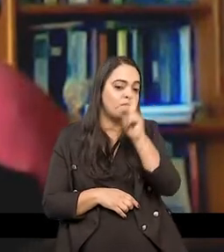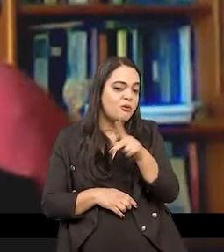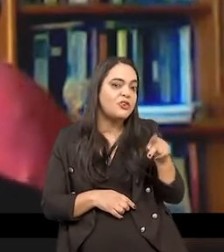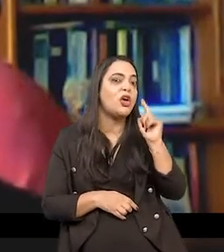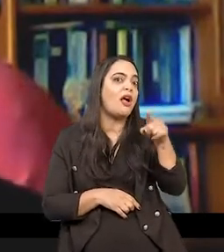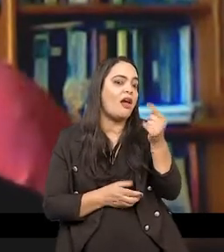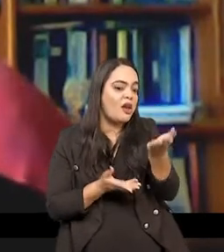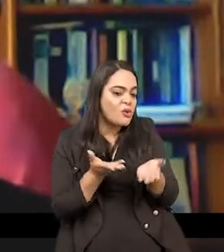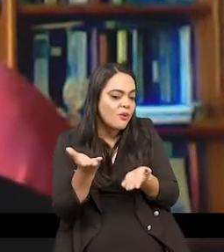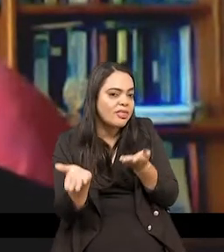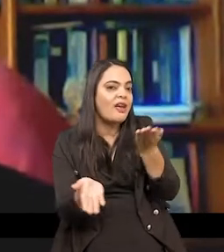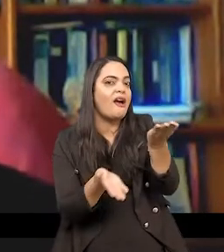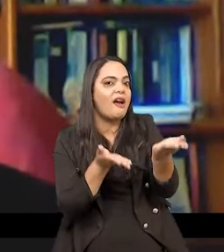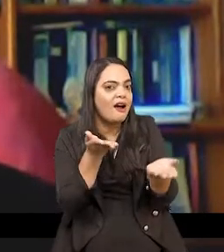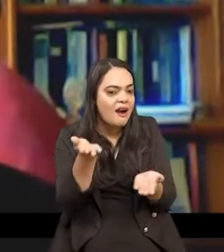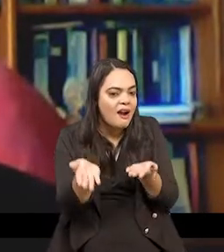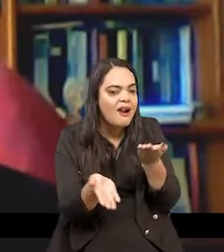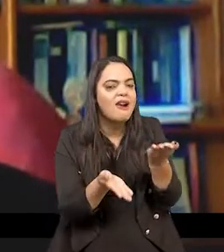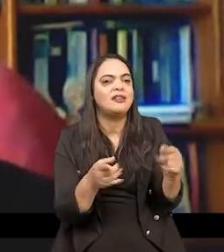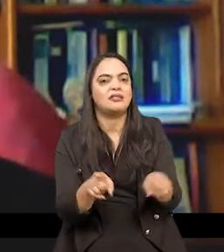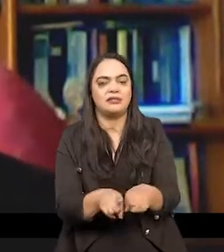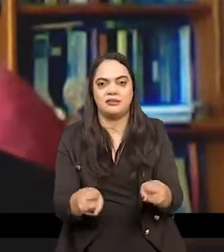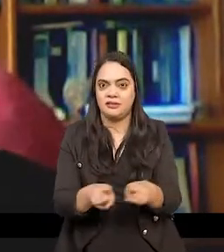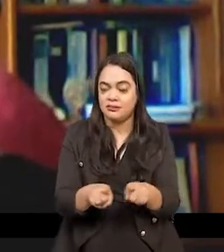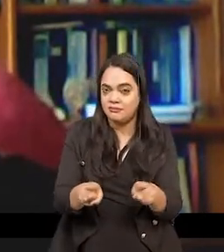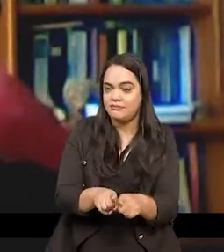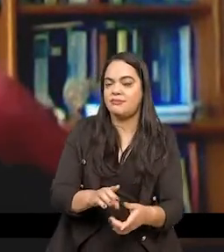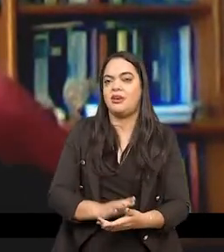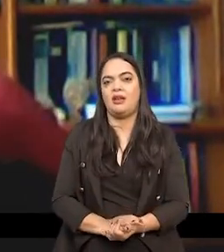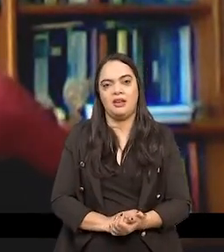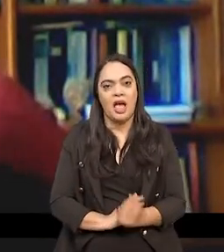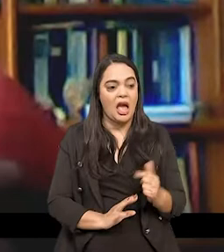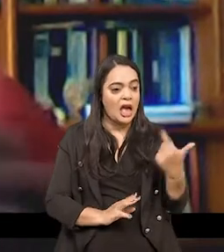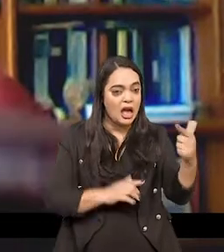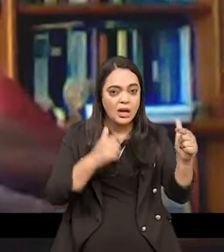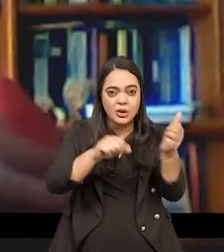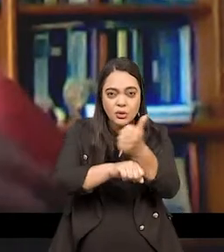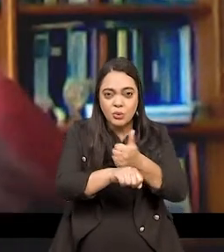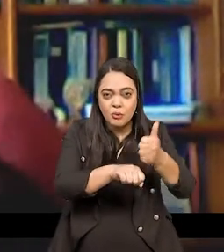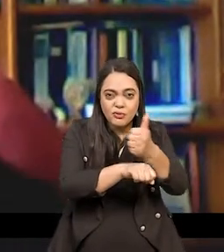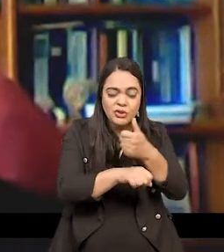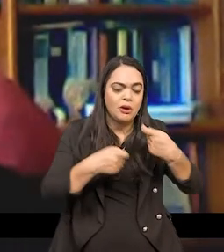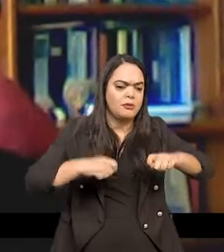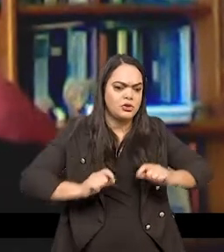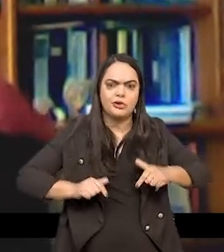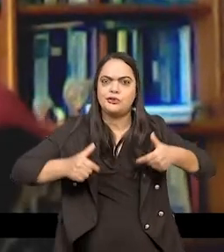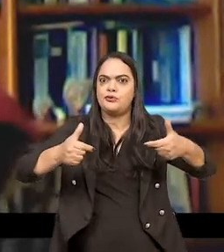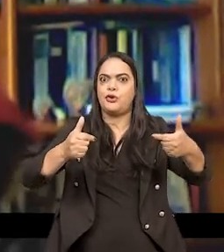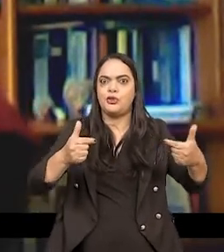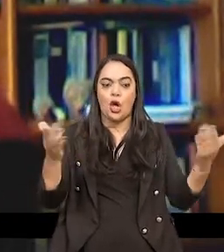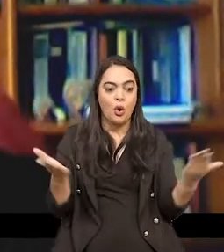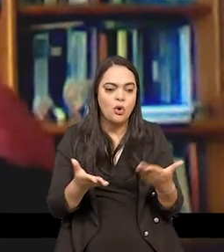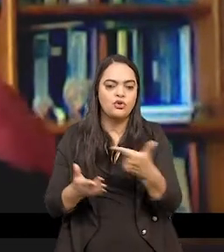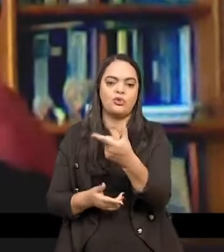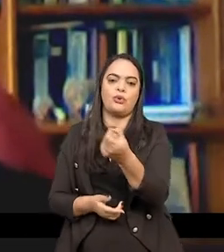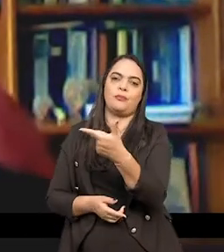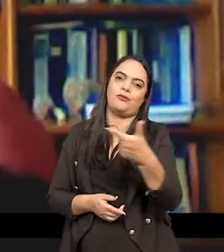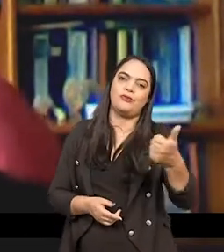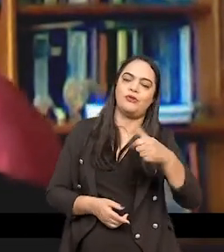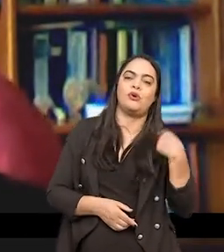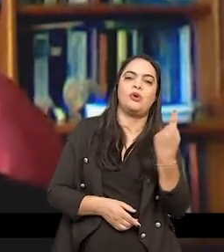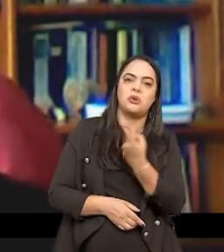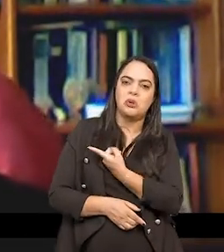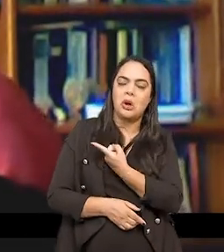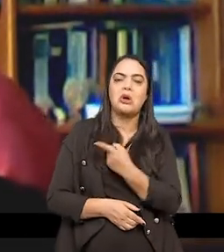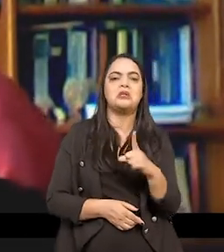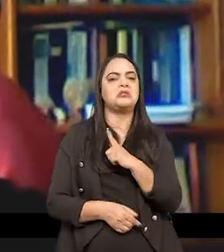foram todas lutas muito árduas, até nós chegarmos agora em 2021 e termos praticamente